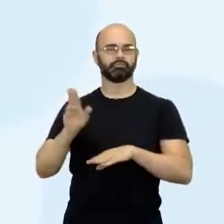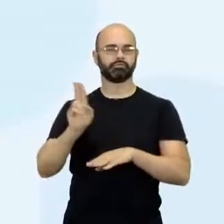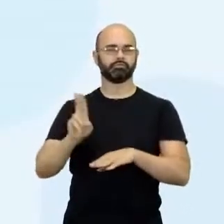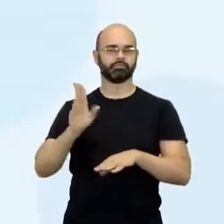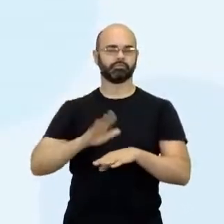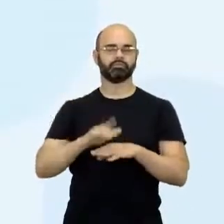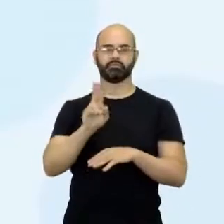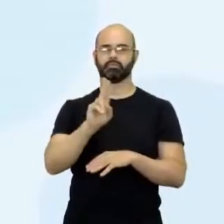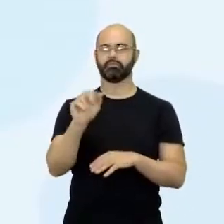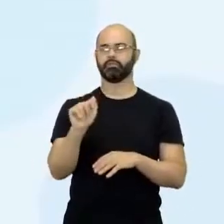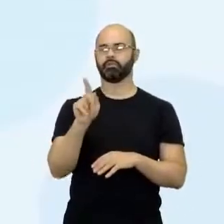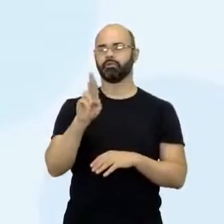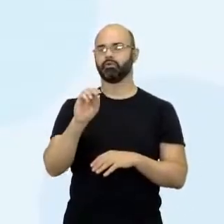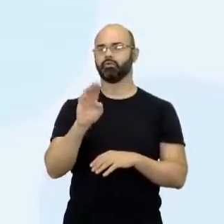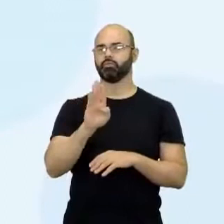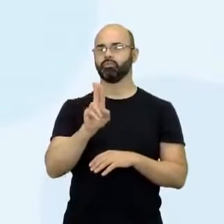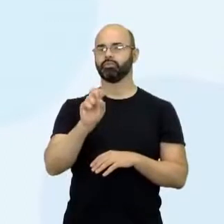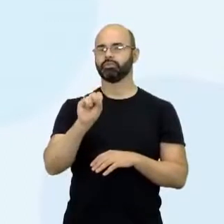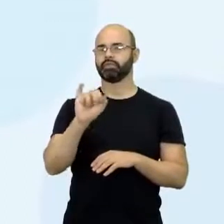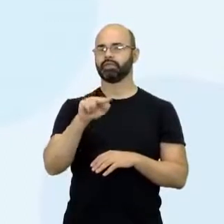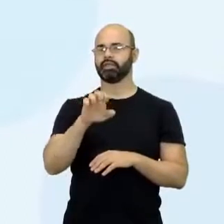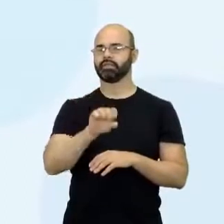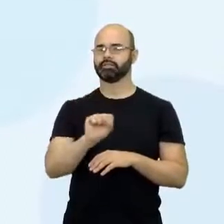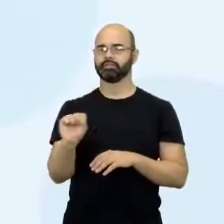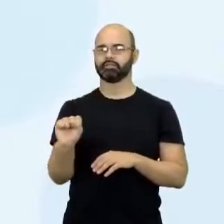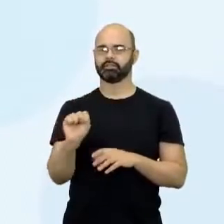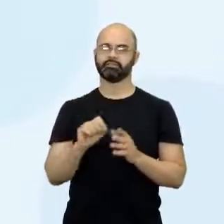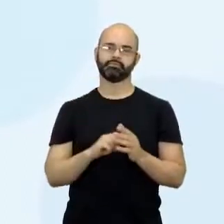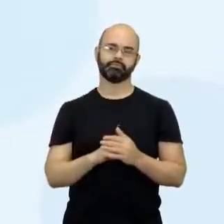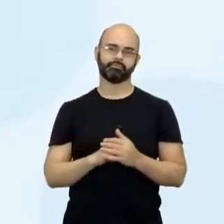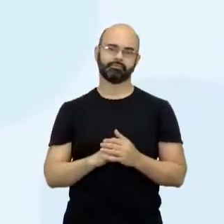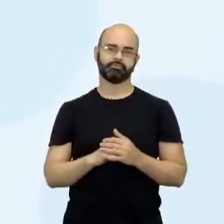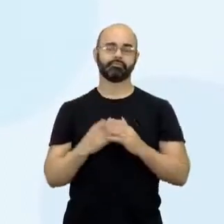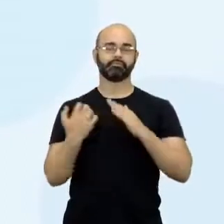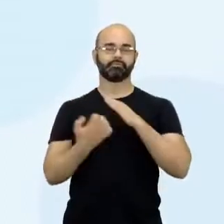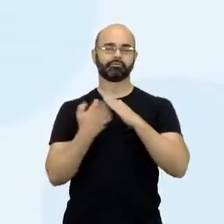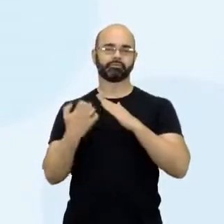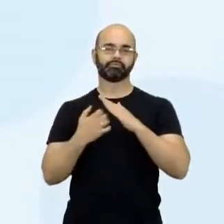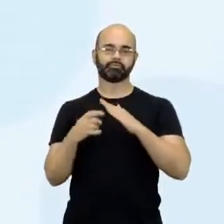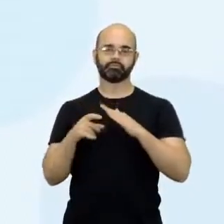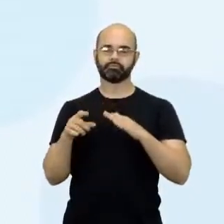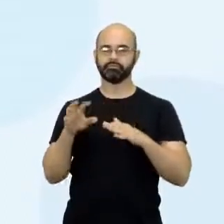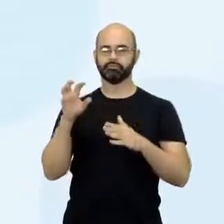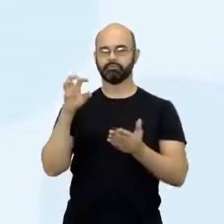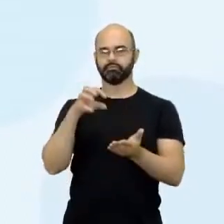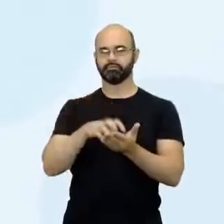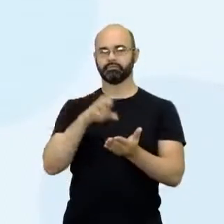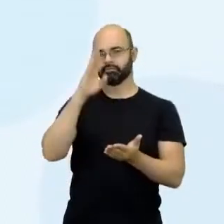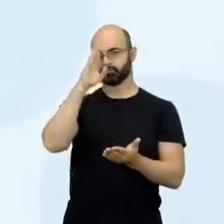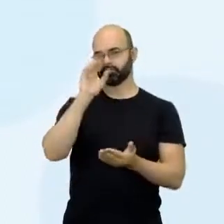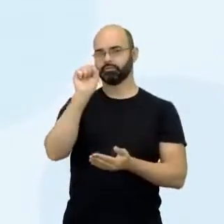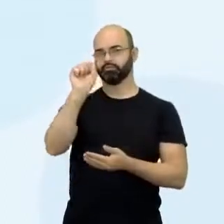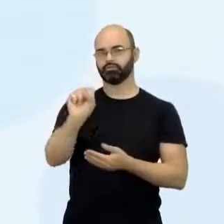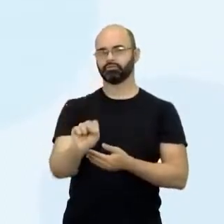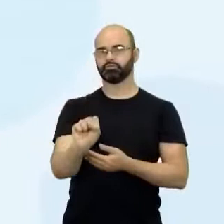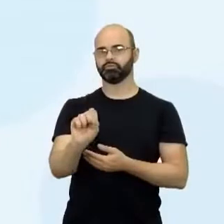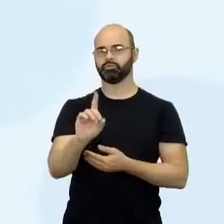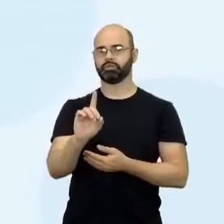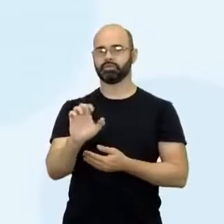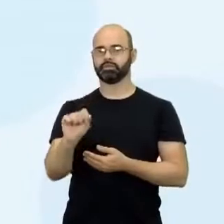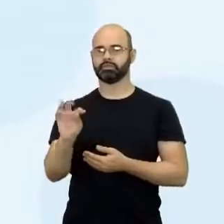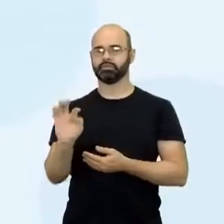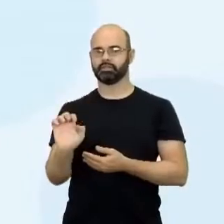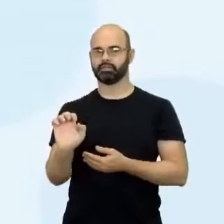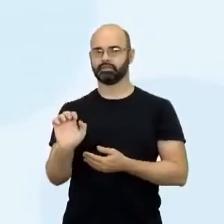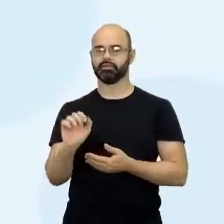né, o agronegócios, né, tem as empresas transacionais, na sua grande parte localizada na região sudeste, tem os